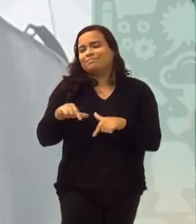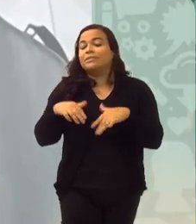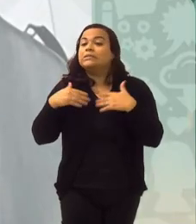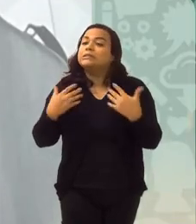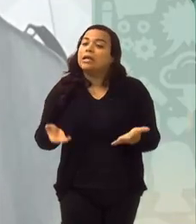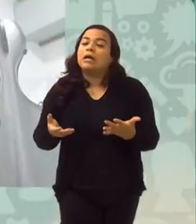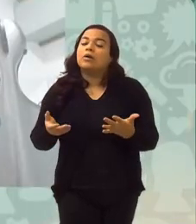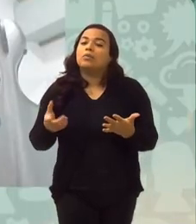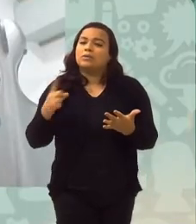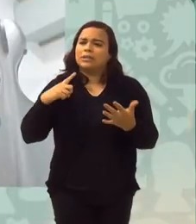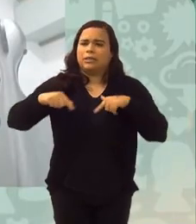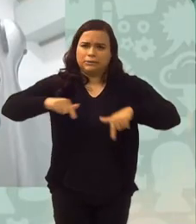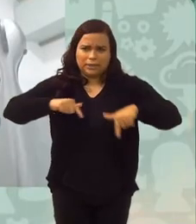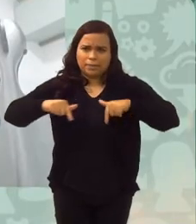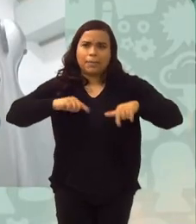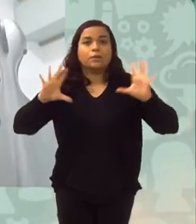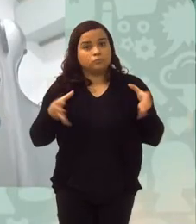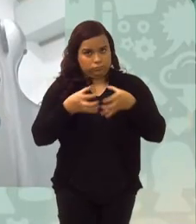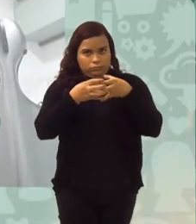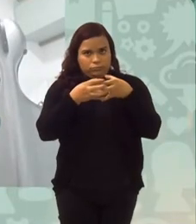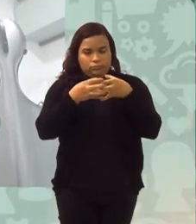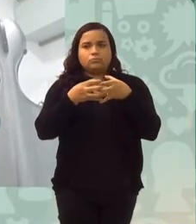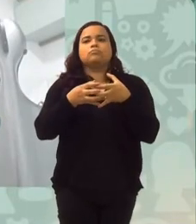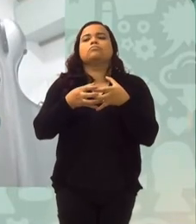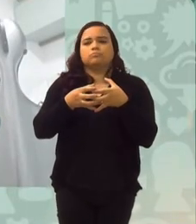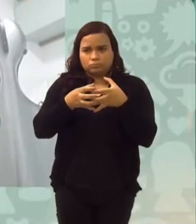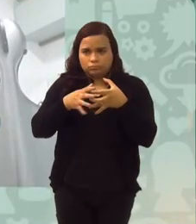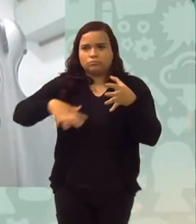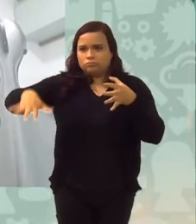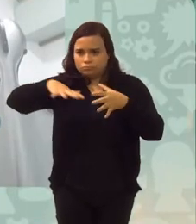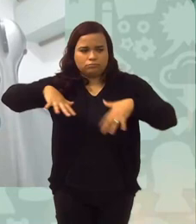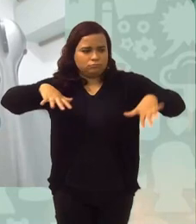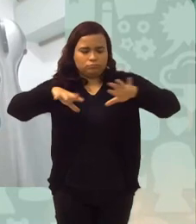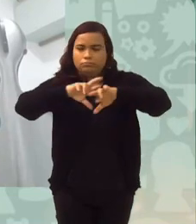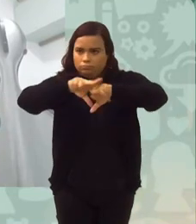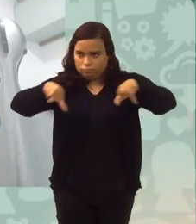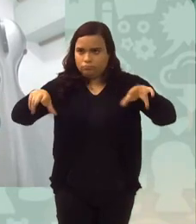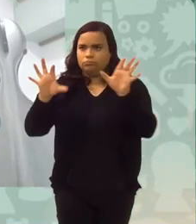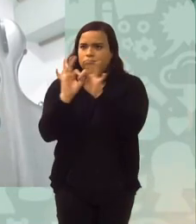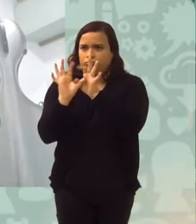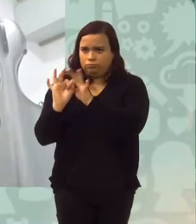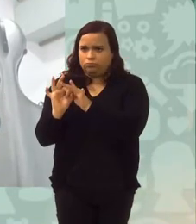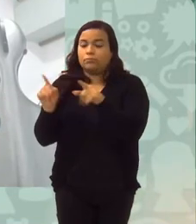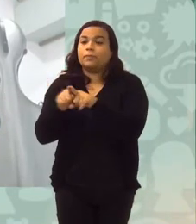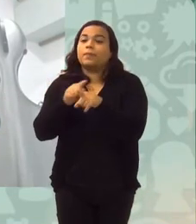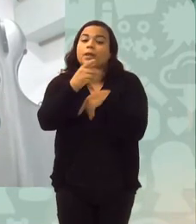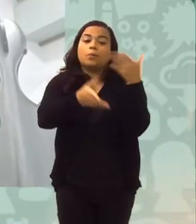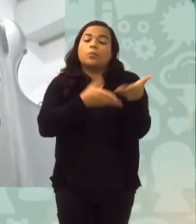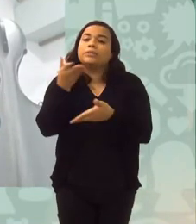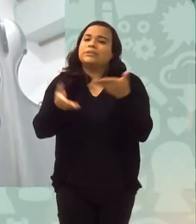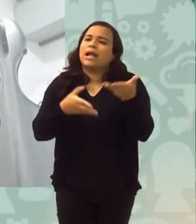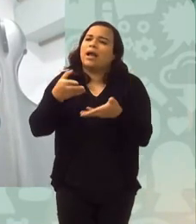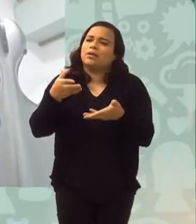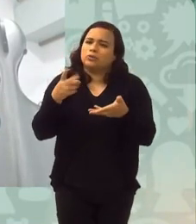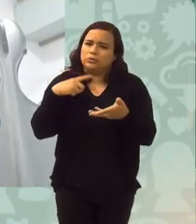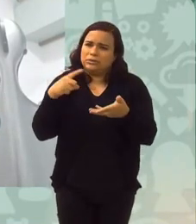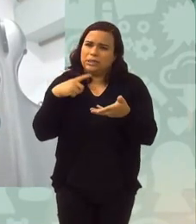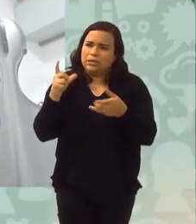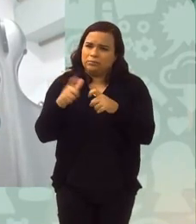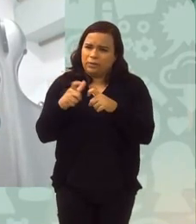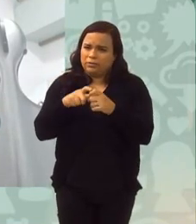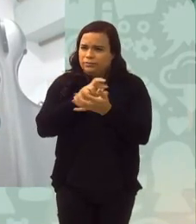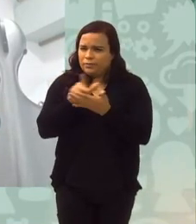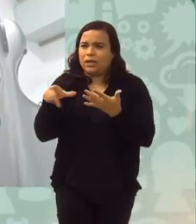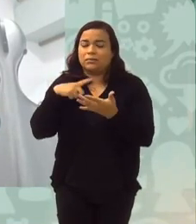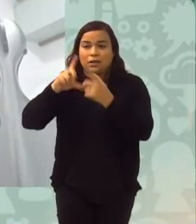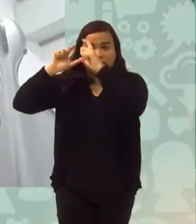Criança. Então, assim, a gente realmente é um trabalho em equipe, né? E dentro da linha